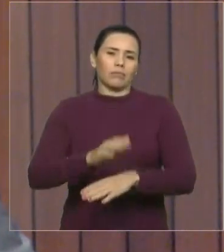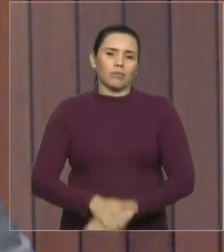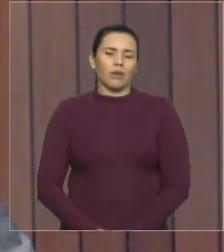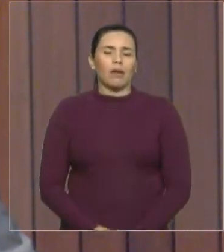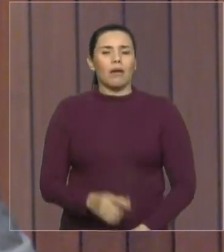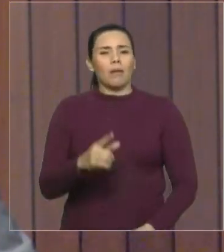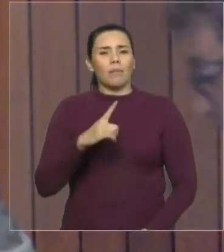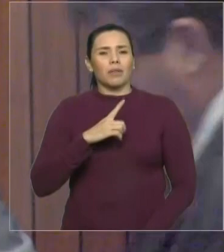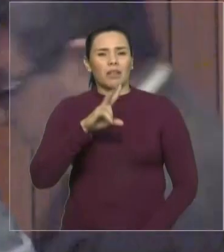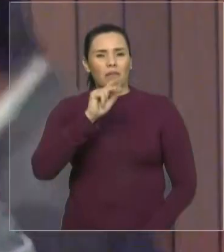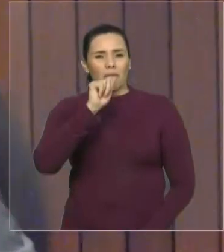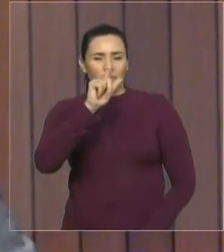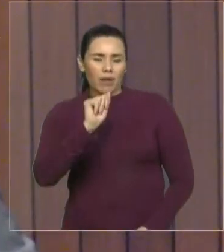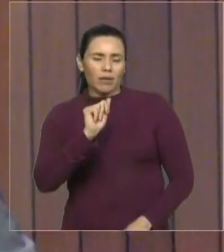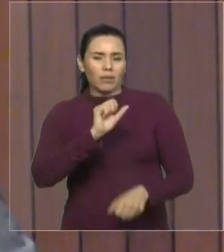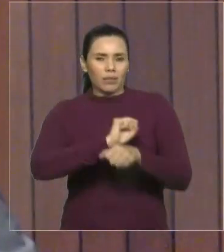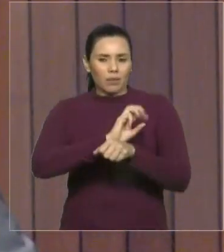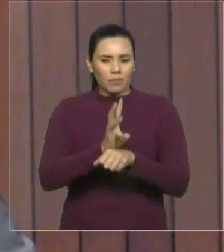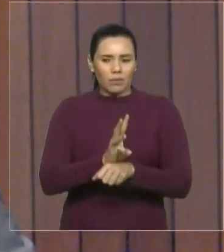estão, nesse momento,